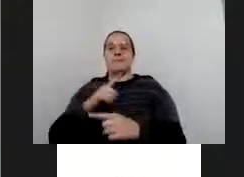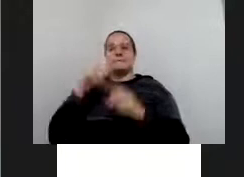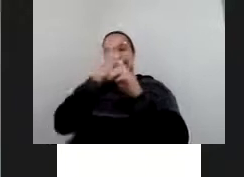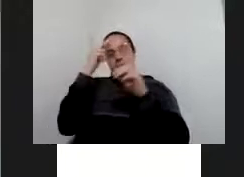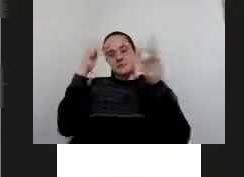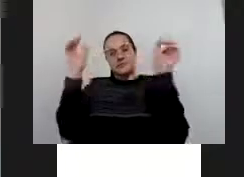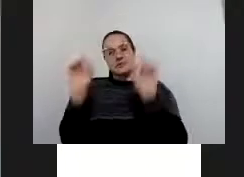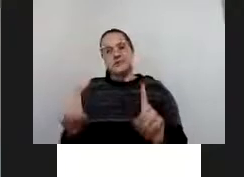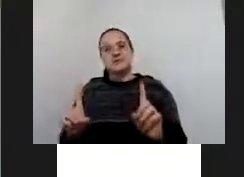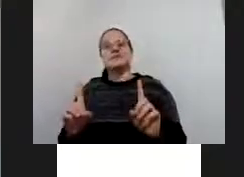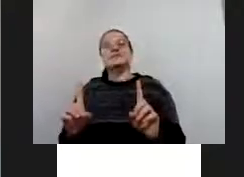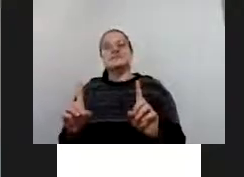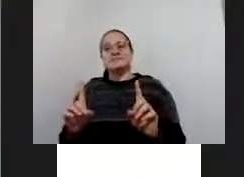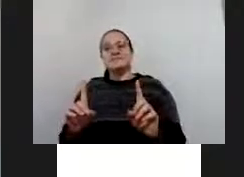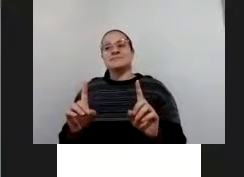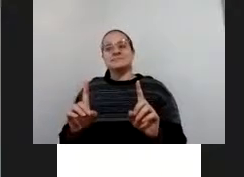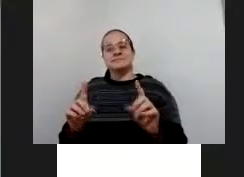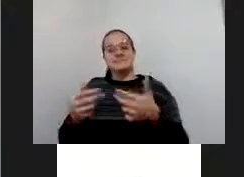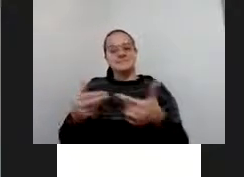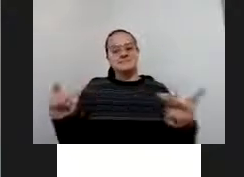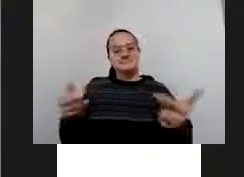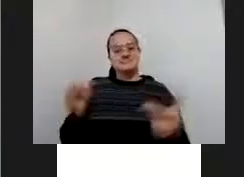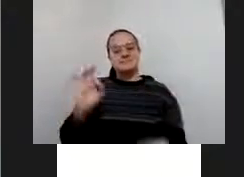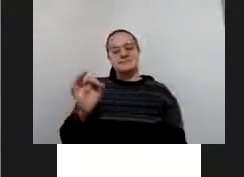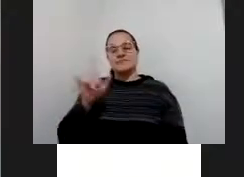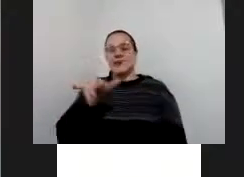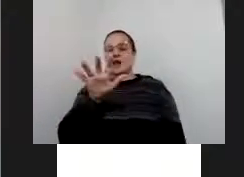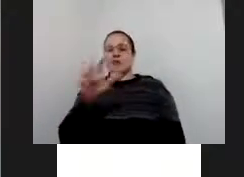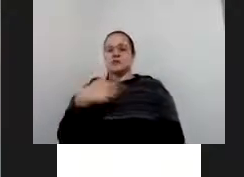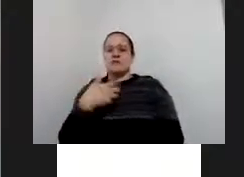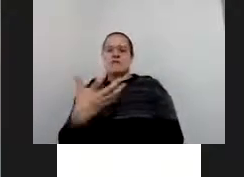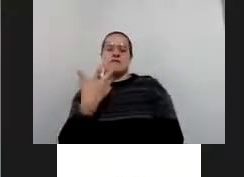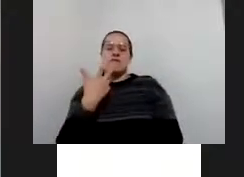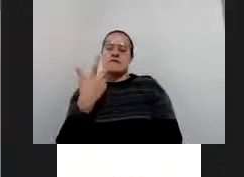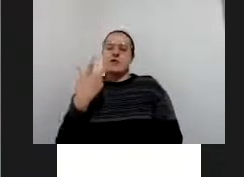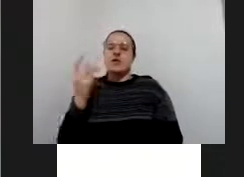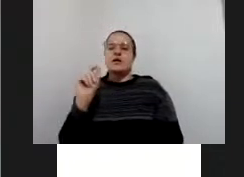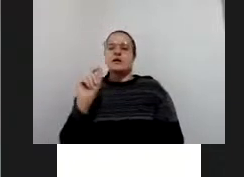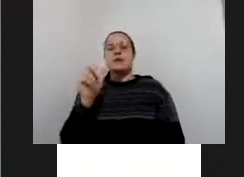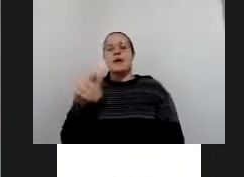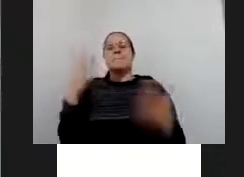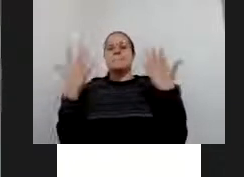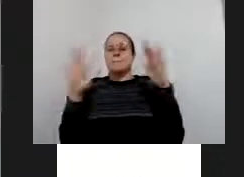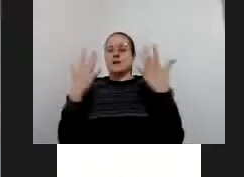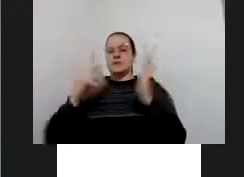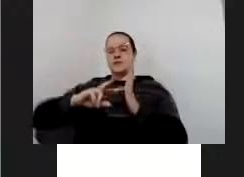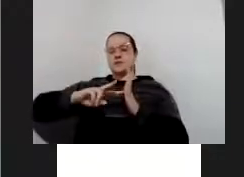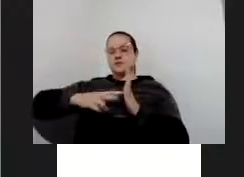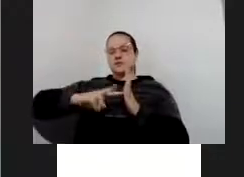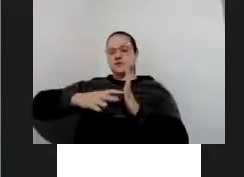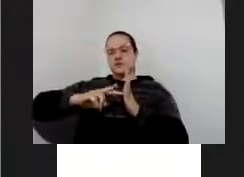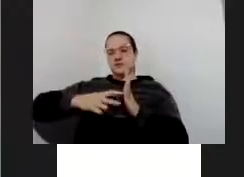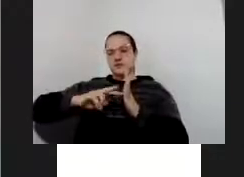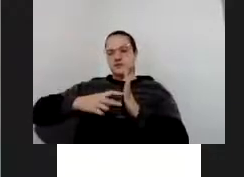empresas na questão da empregabilidade. É só isso que eu queria dizer. Eu fico feliz, parabéns aos sindicatos que estão aqui. Gostaria de